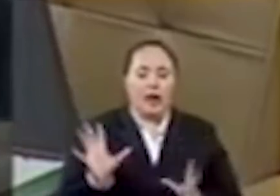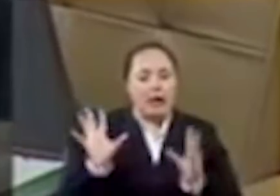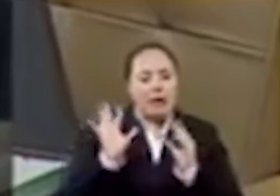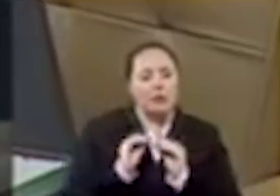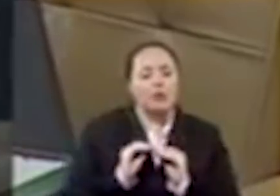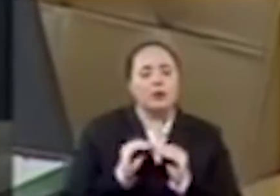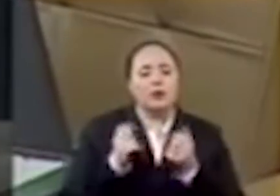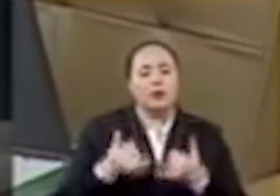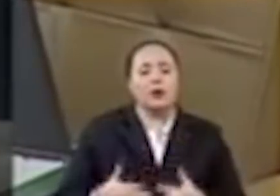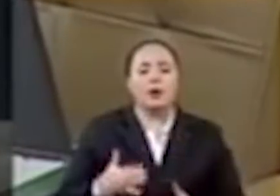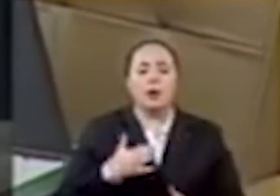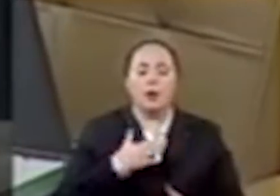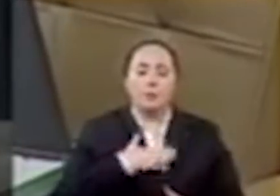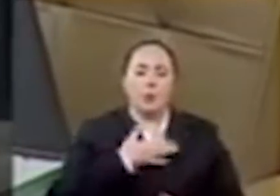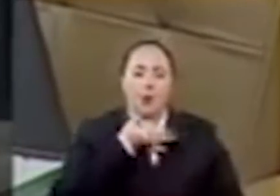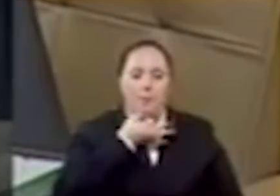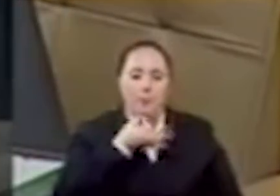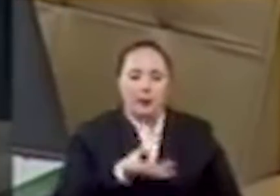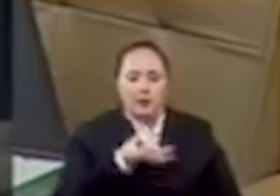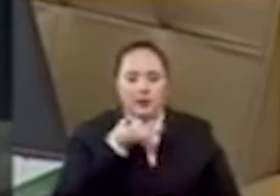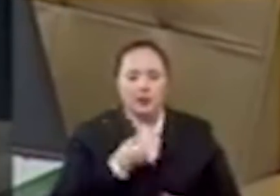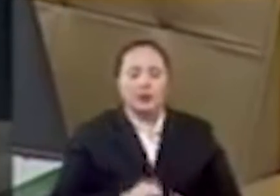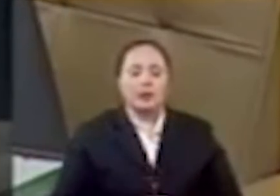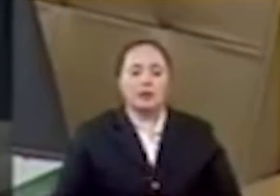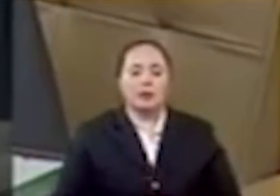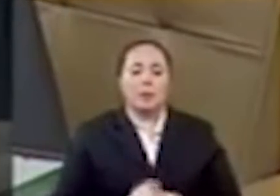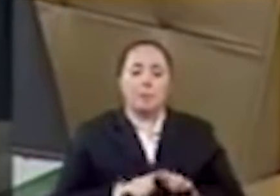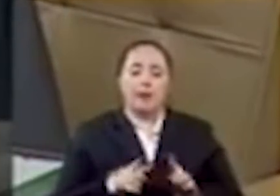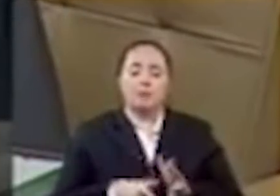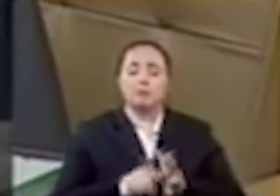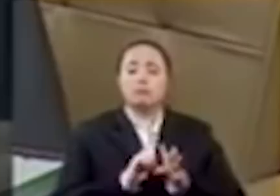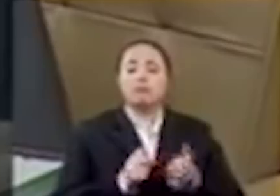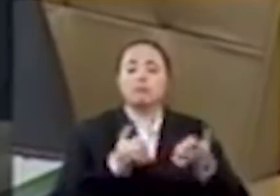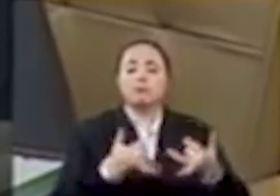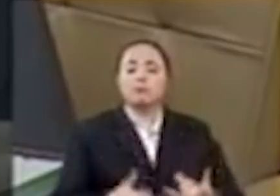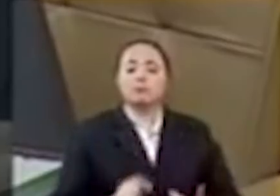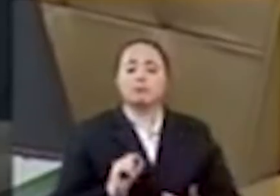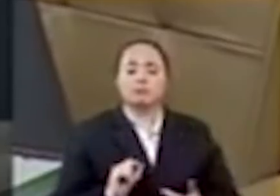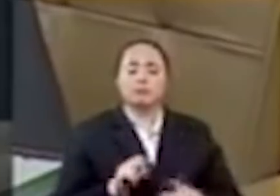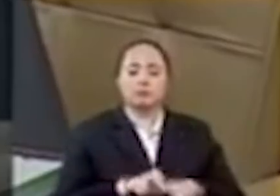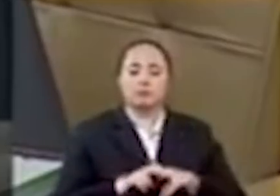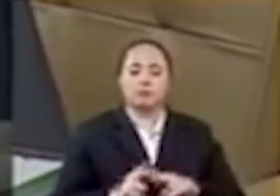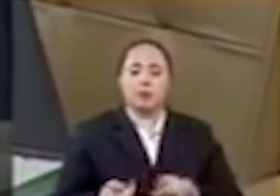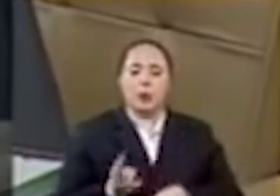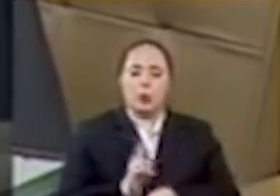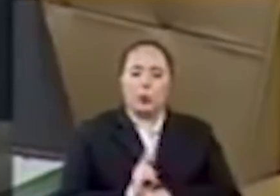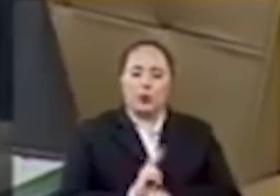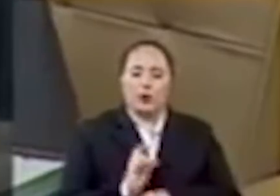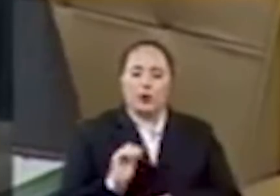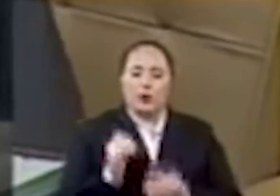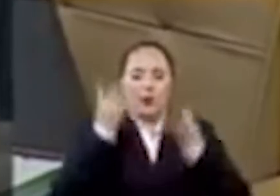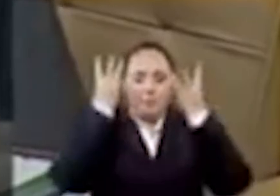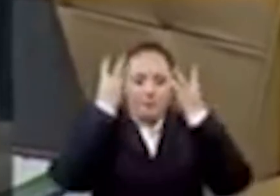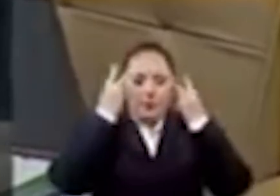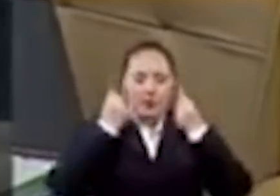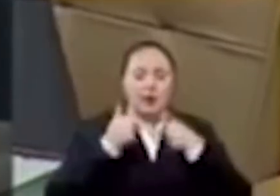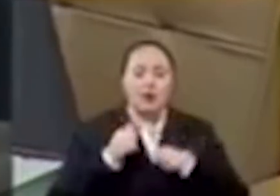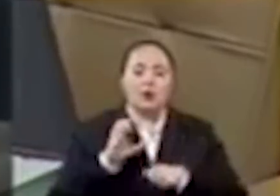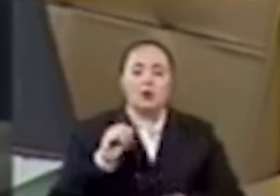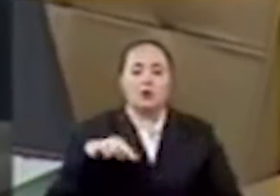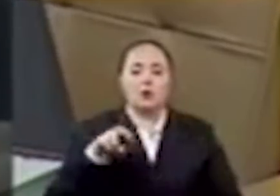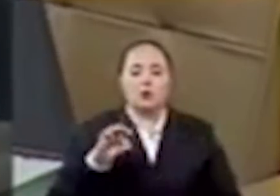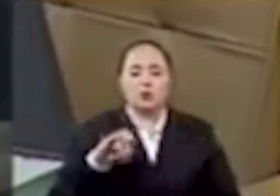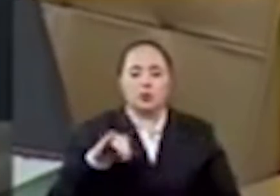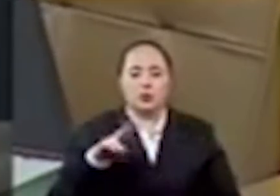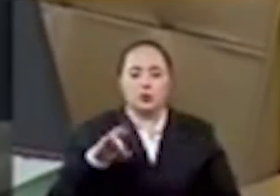resumida, a minha posição, não sem antes enfatizar que em sede de controle abstrato de